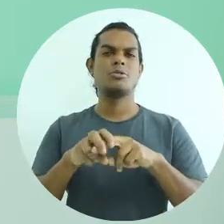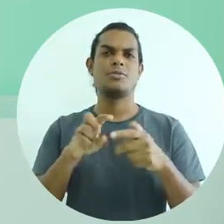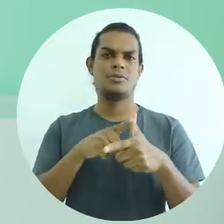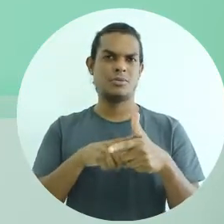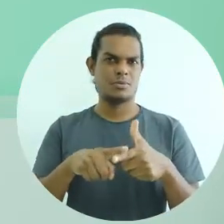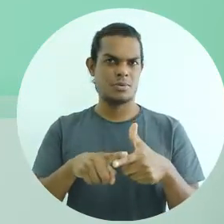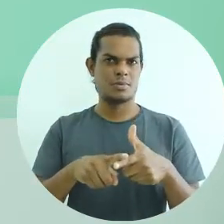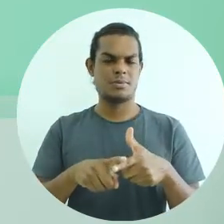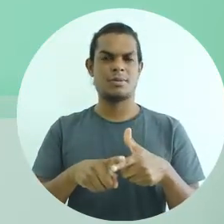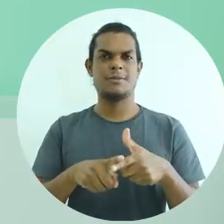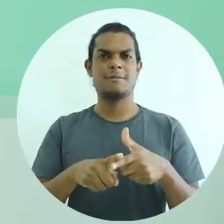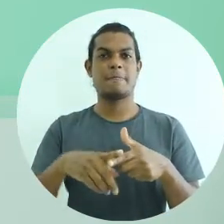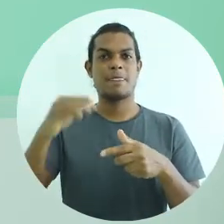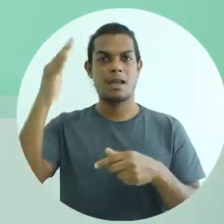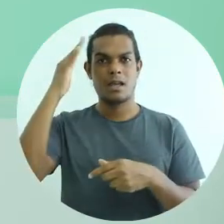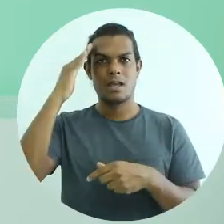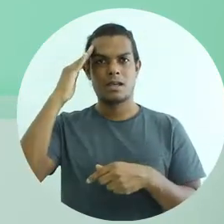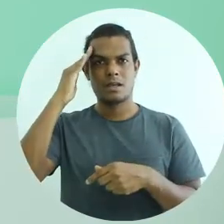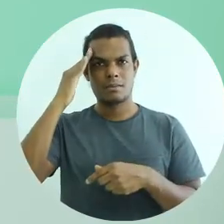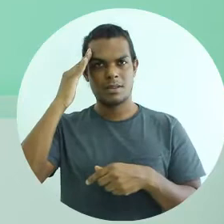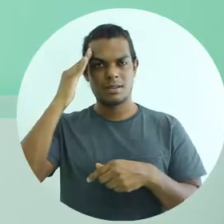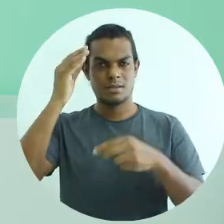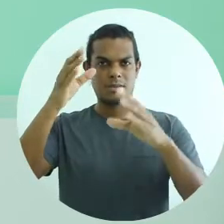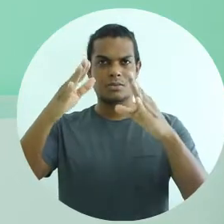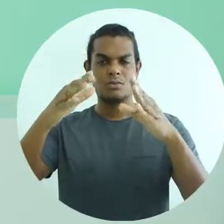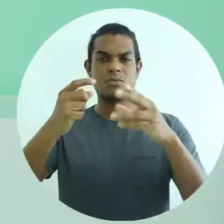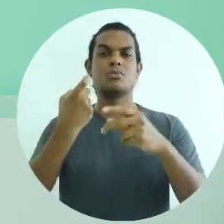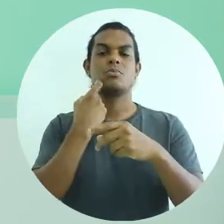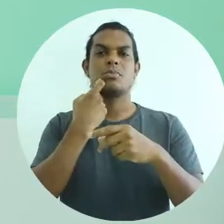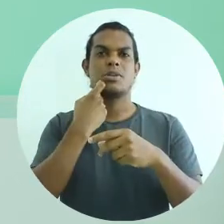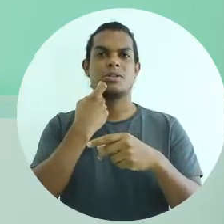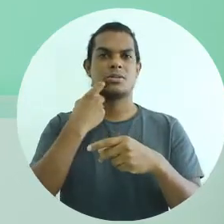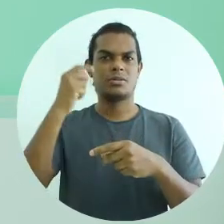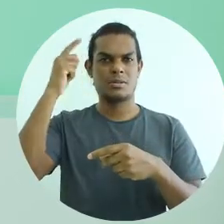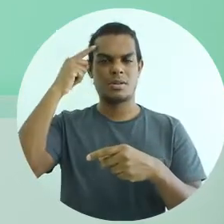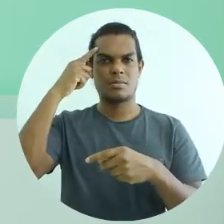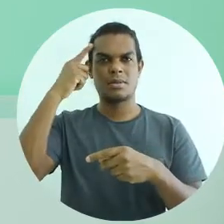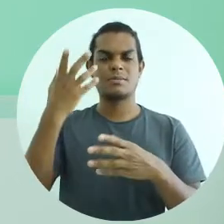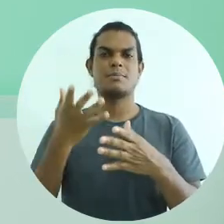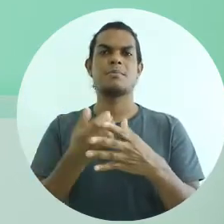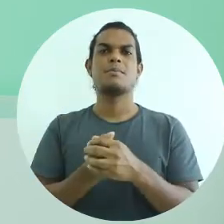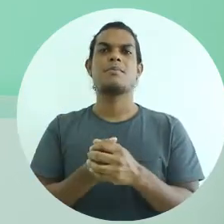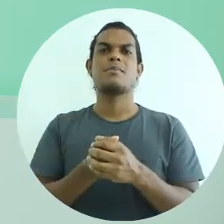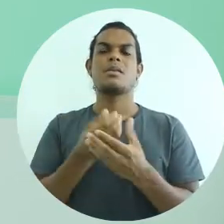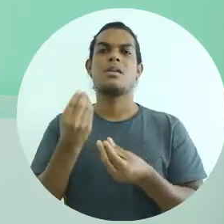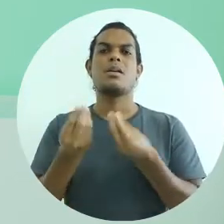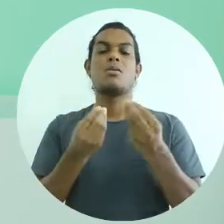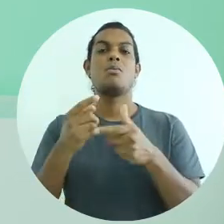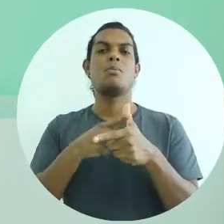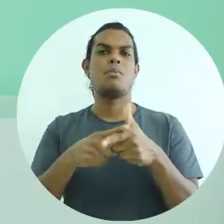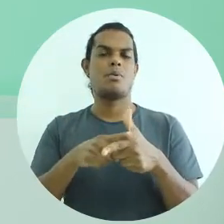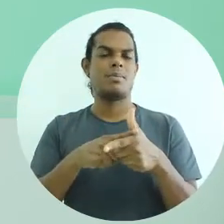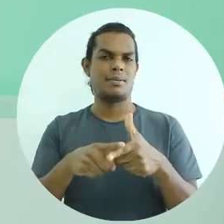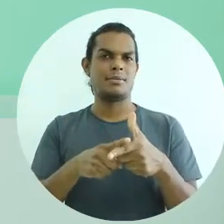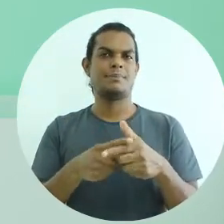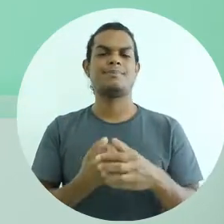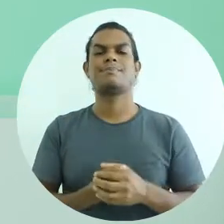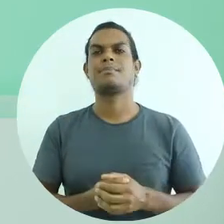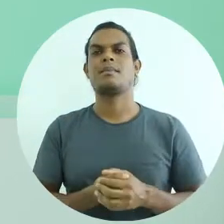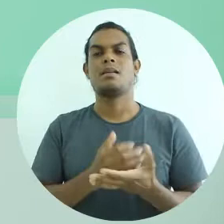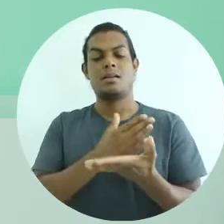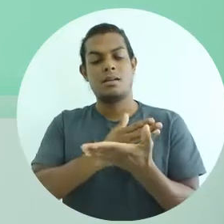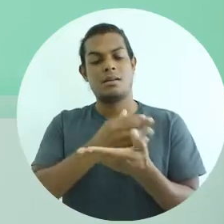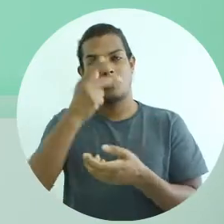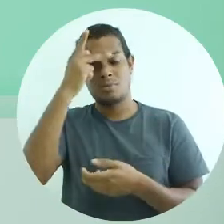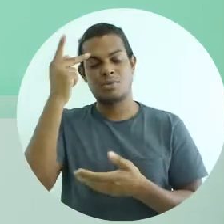Na cabeça do peixe fica o efeito, que é aquilo que a gente enxerga do problema. E aí as pessoas começam